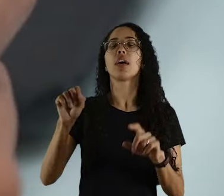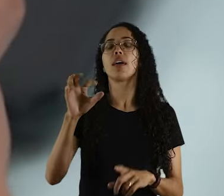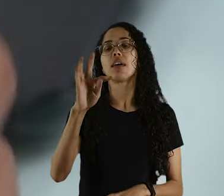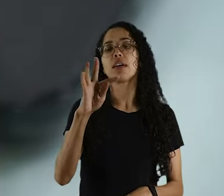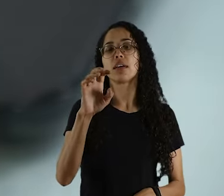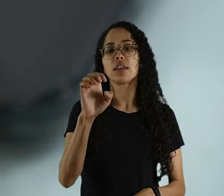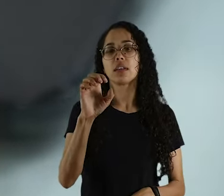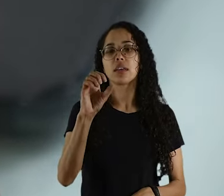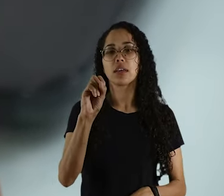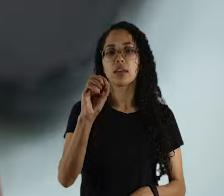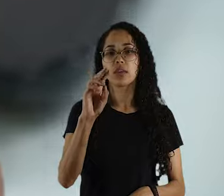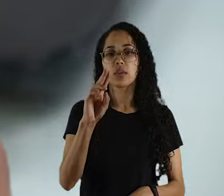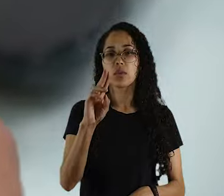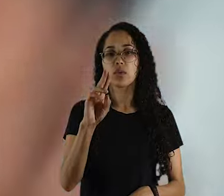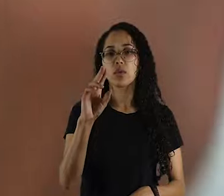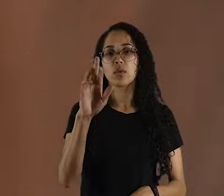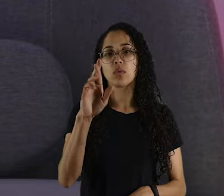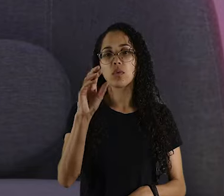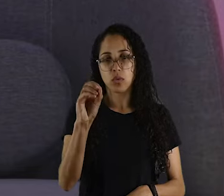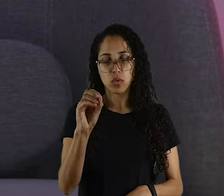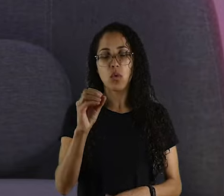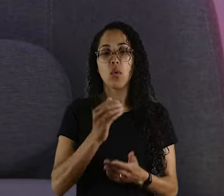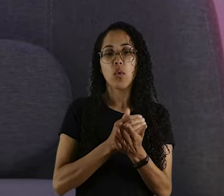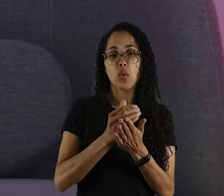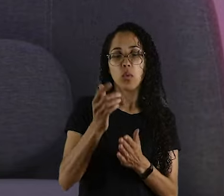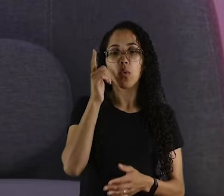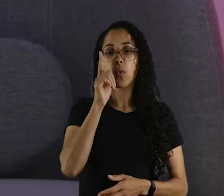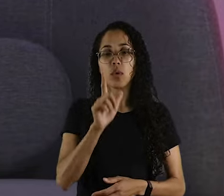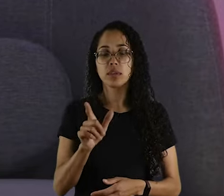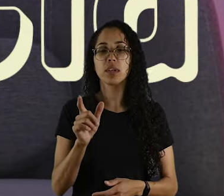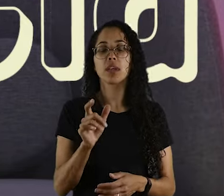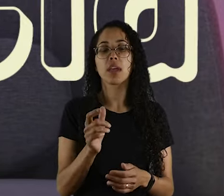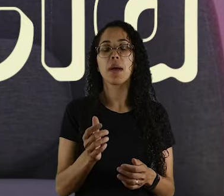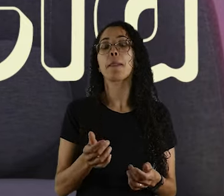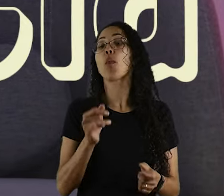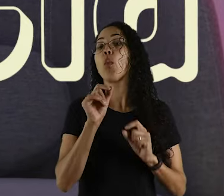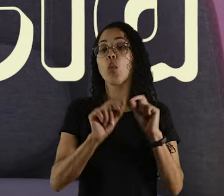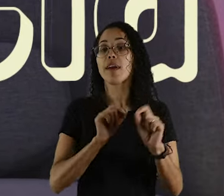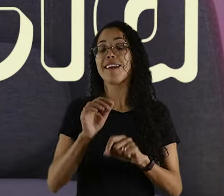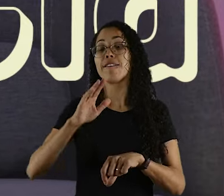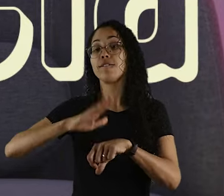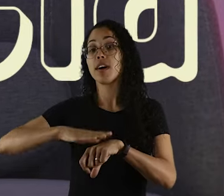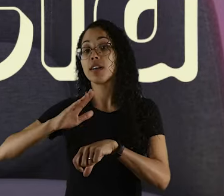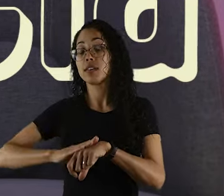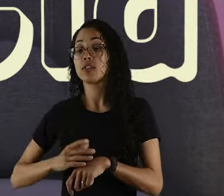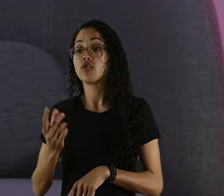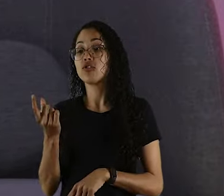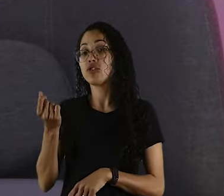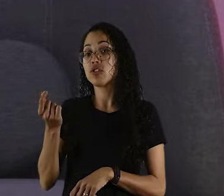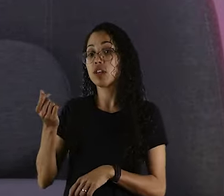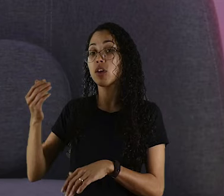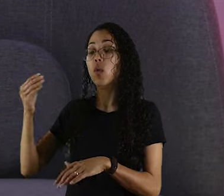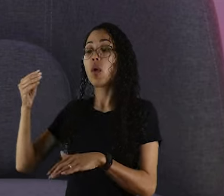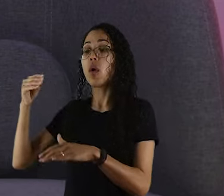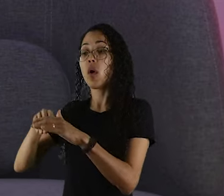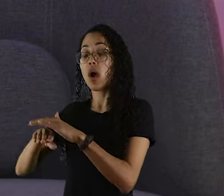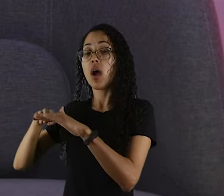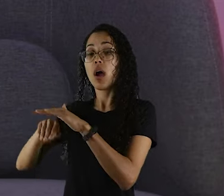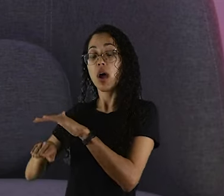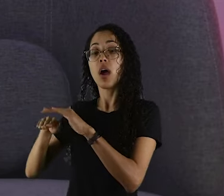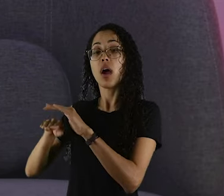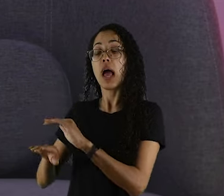como eles indicavam que a gente conseguia começar a montar a nossa reserva de emergência, né? Que era aquele dinheiro que eu precisava ter caso